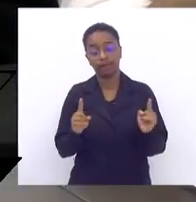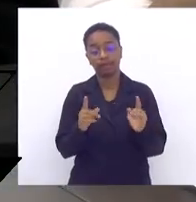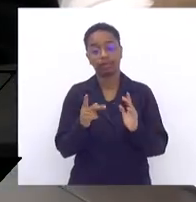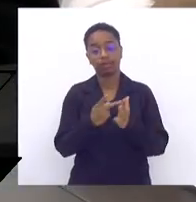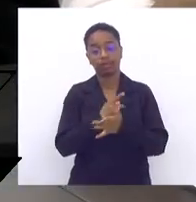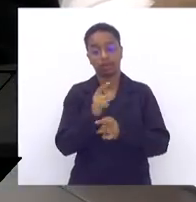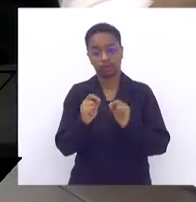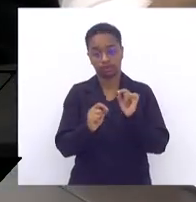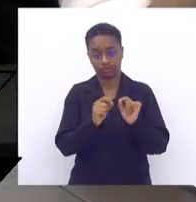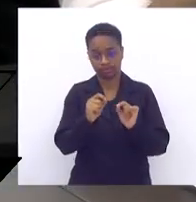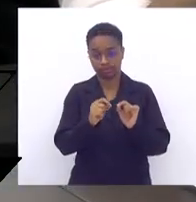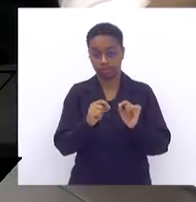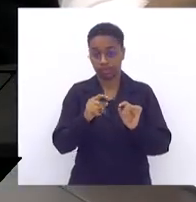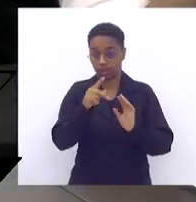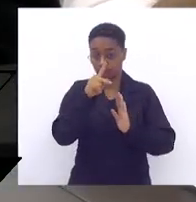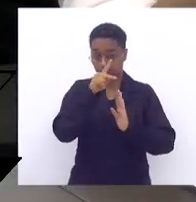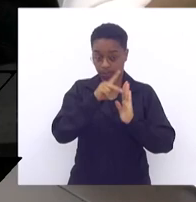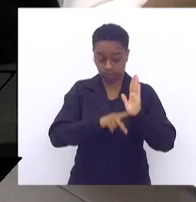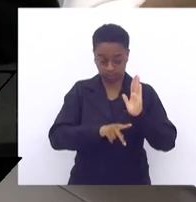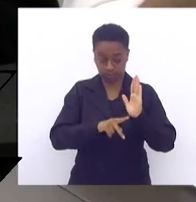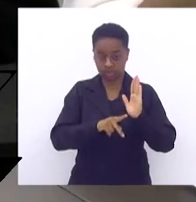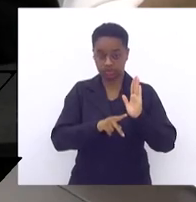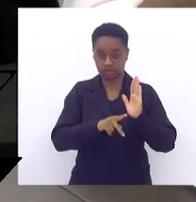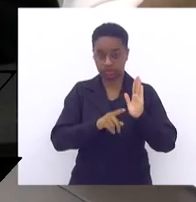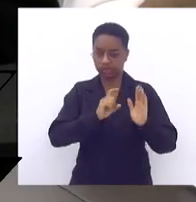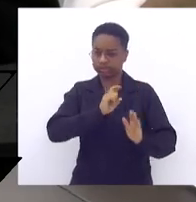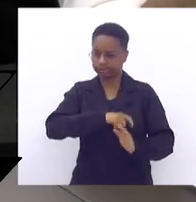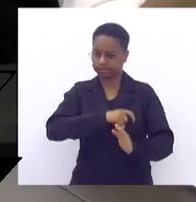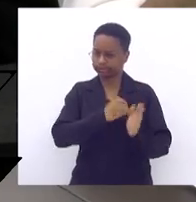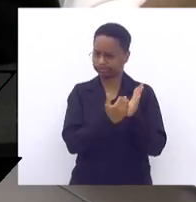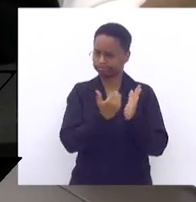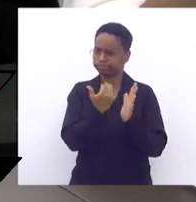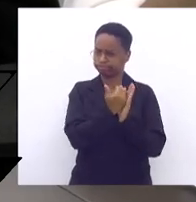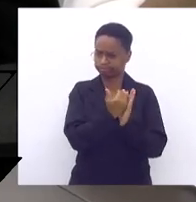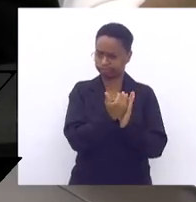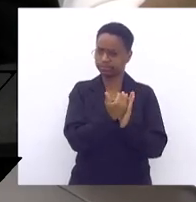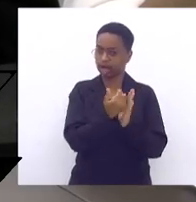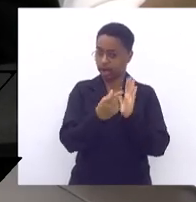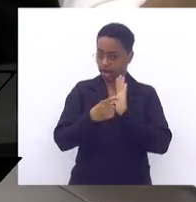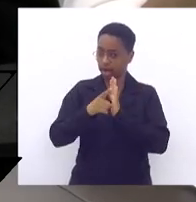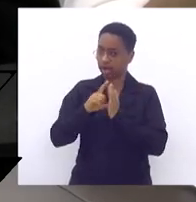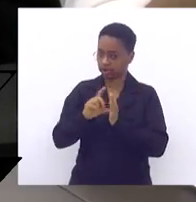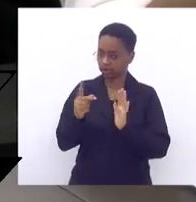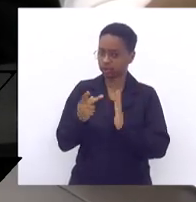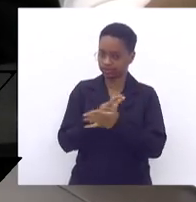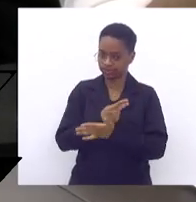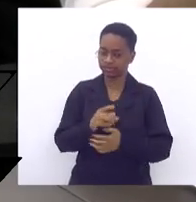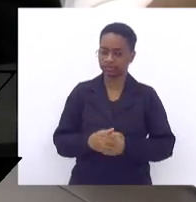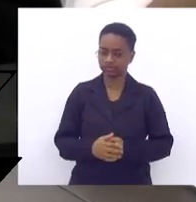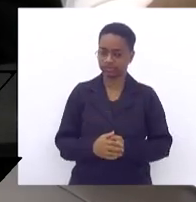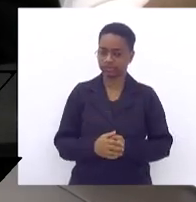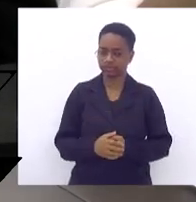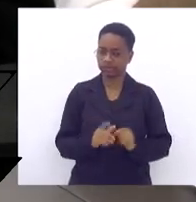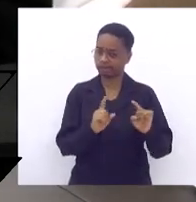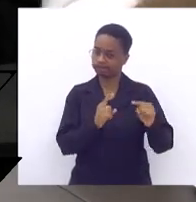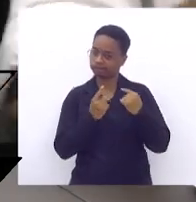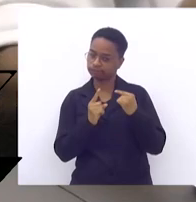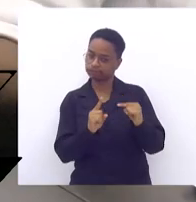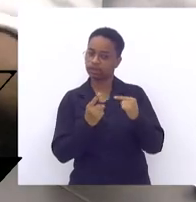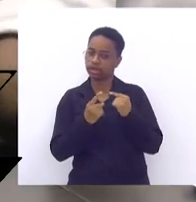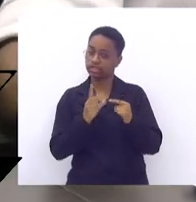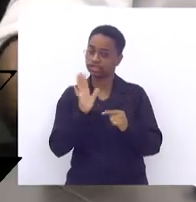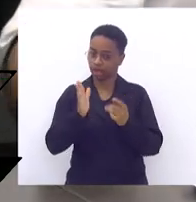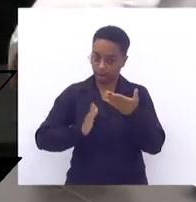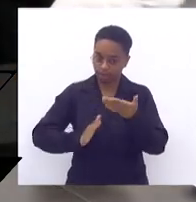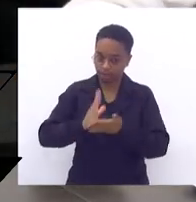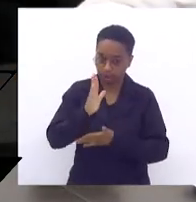vez que o projeto da maldade maior e anterior do Rodrigo Amorim foi aprovado